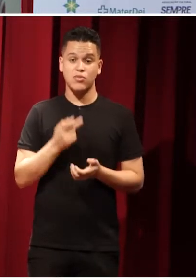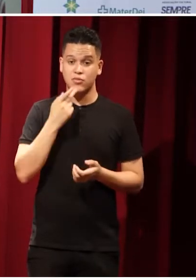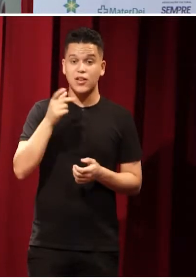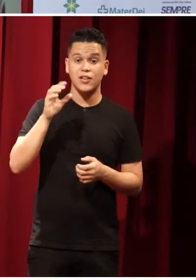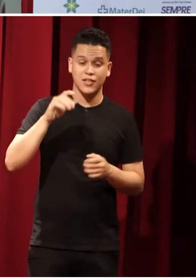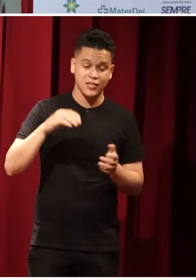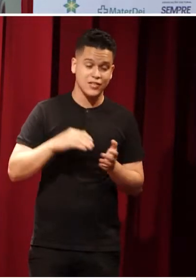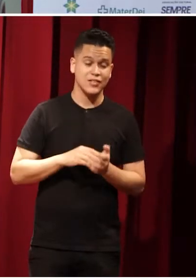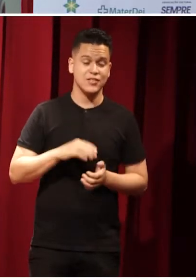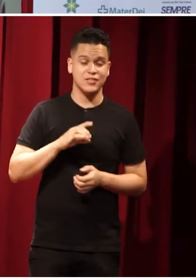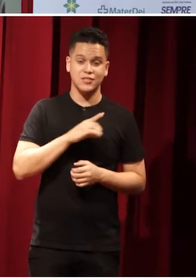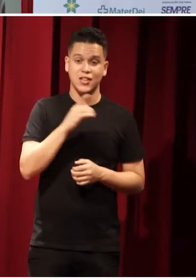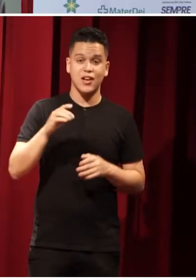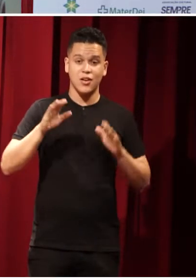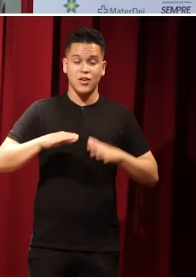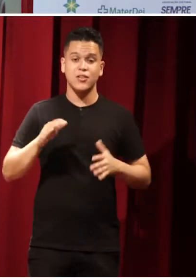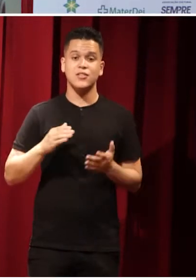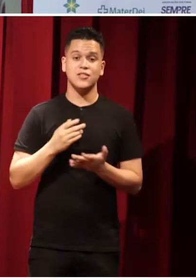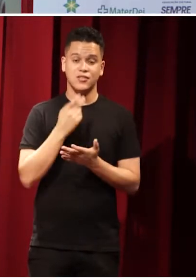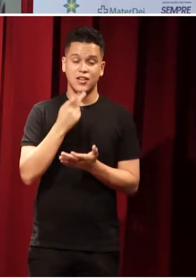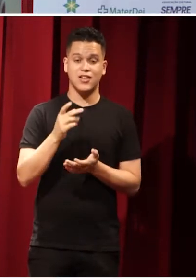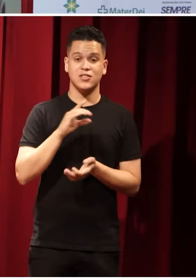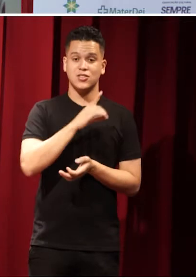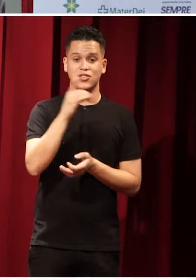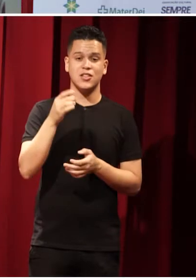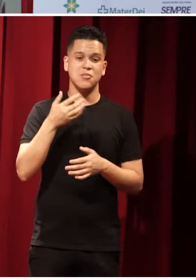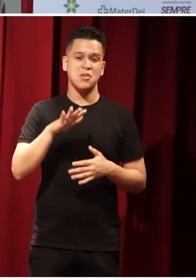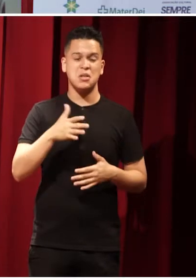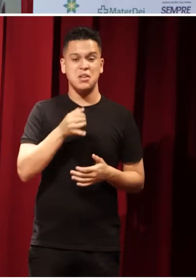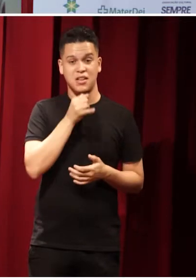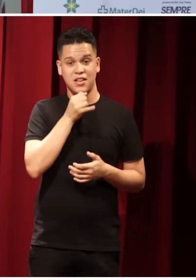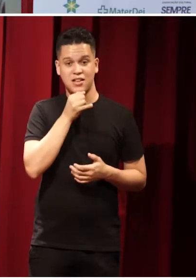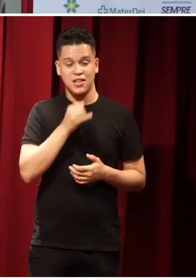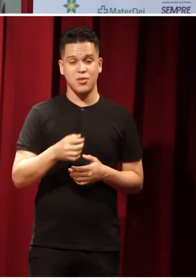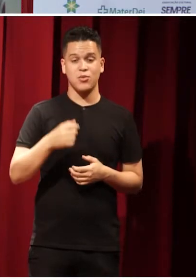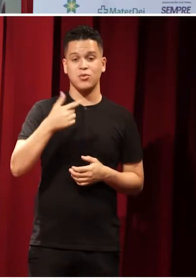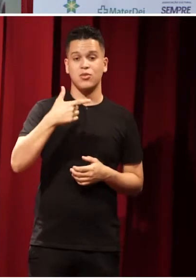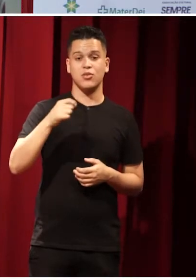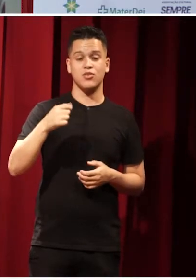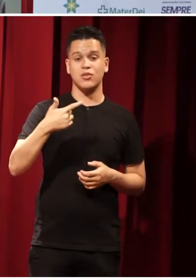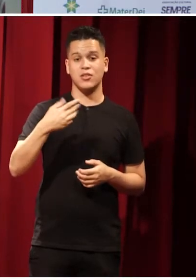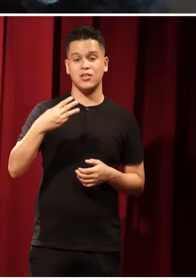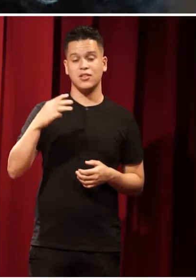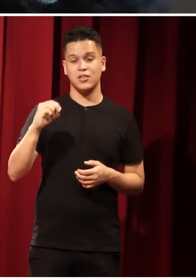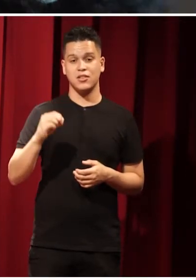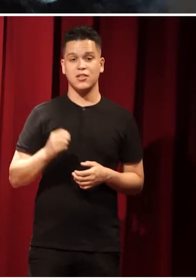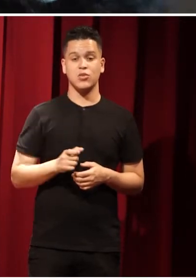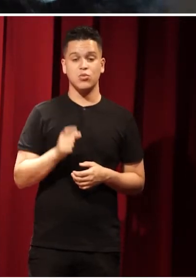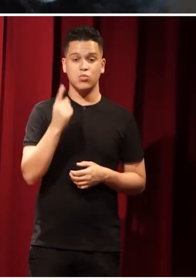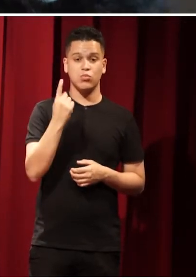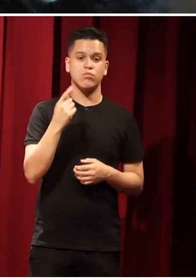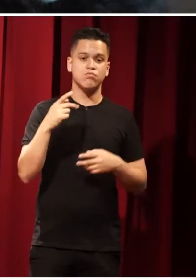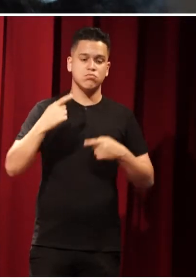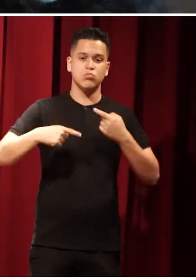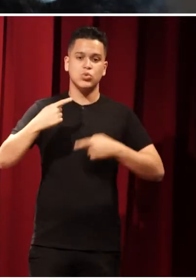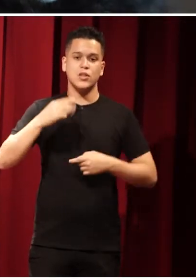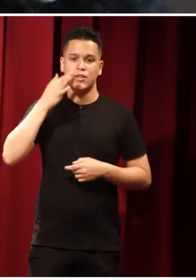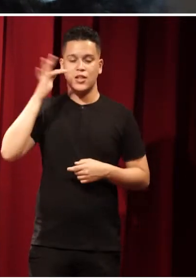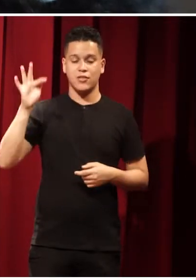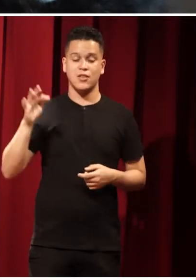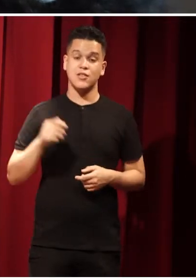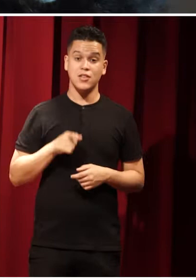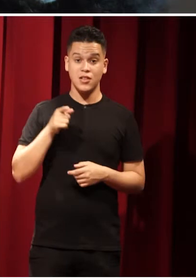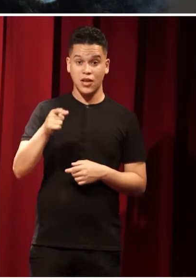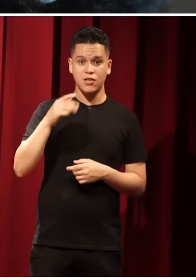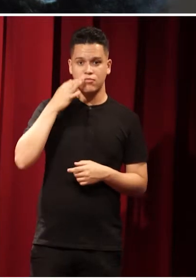Meio Ambiente da França tem a previsão de que 2030 essa catástrofe é inevitável e ele, pessoalmente, e sua